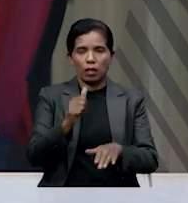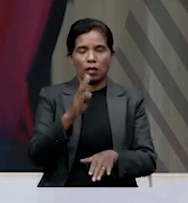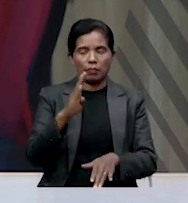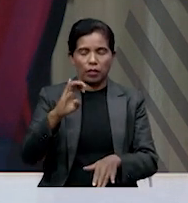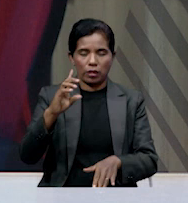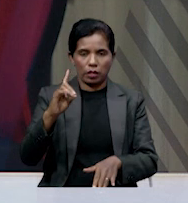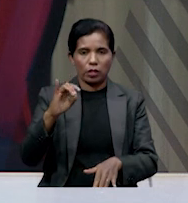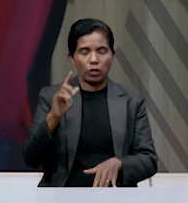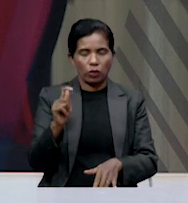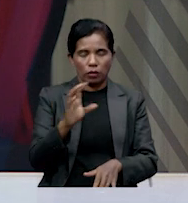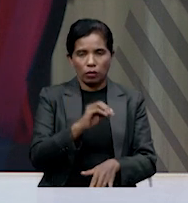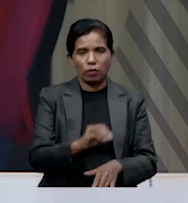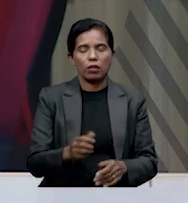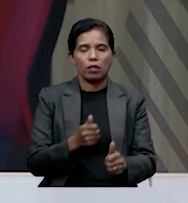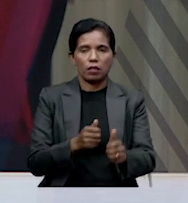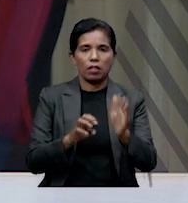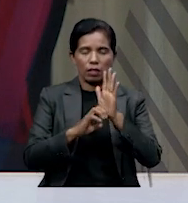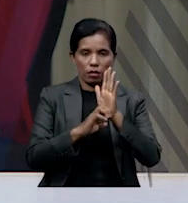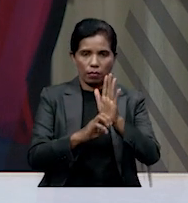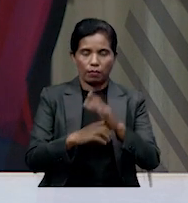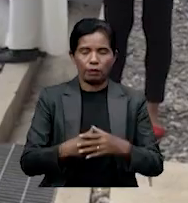Casamiro, Nia Ainfaten.